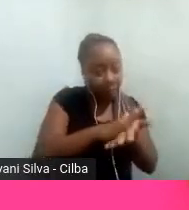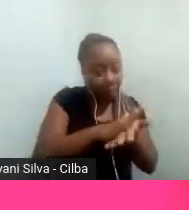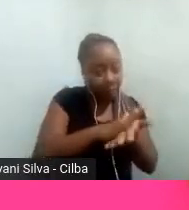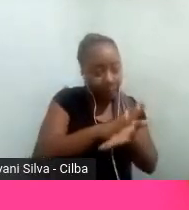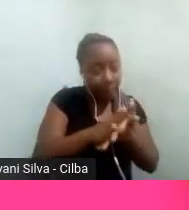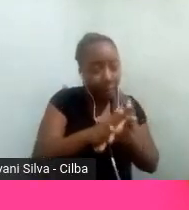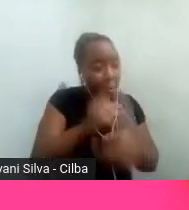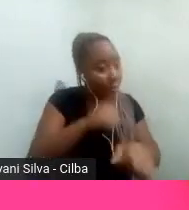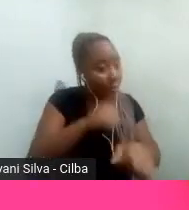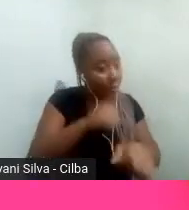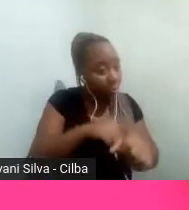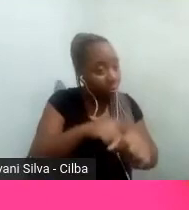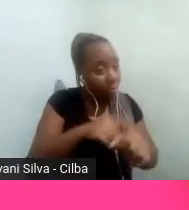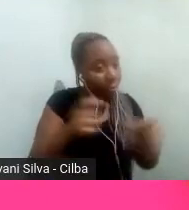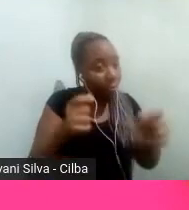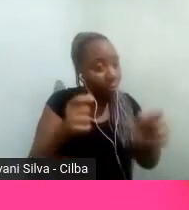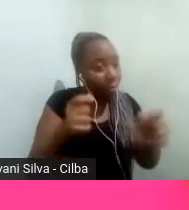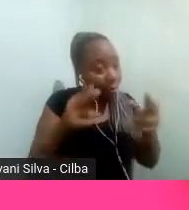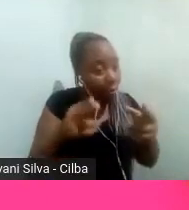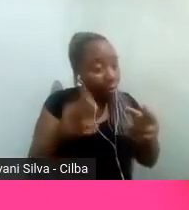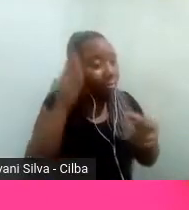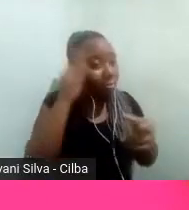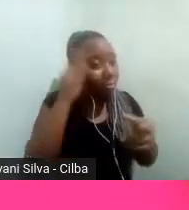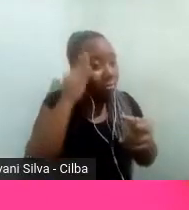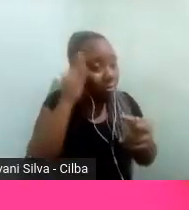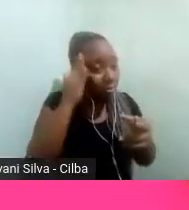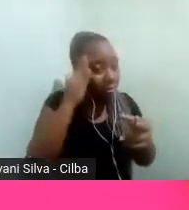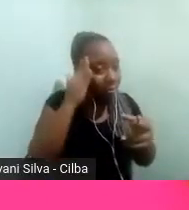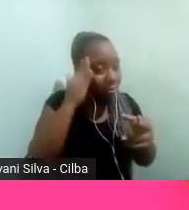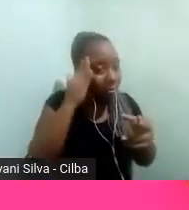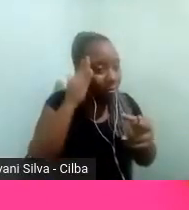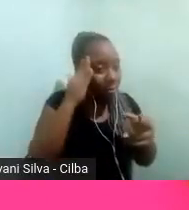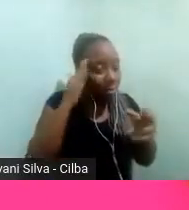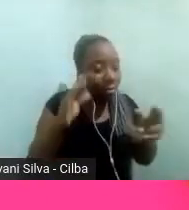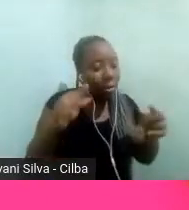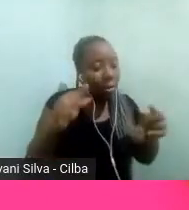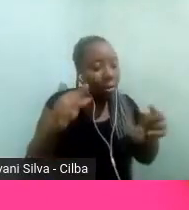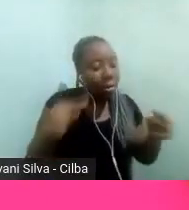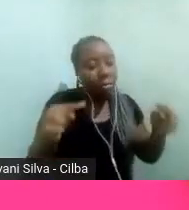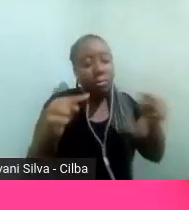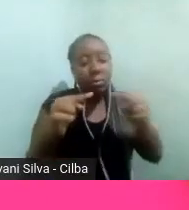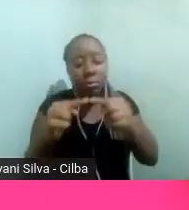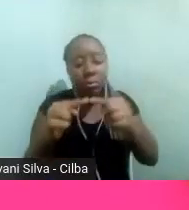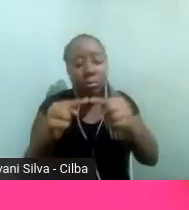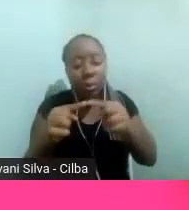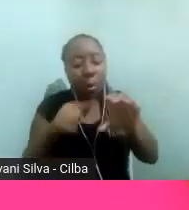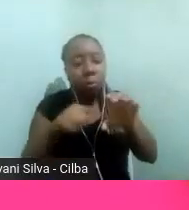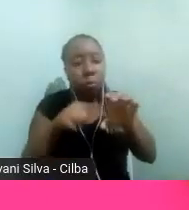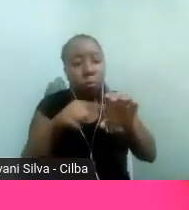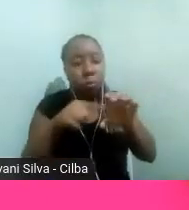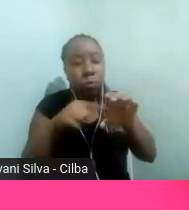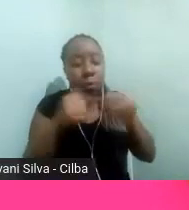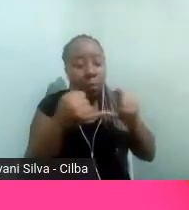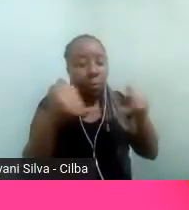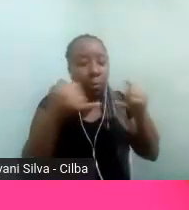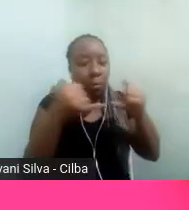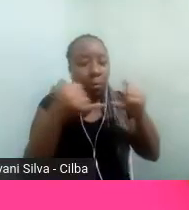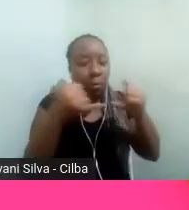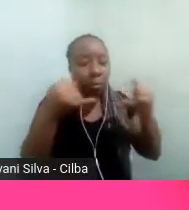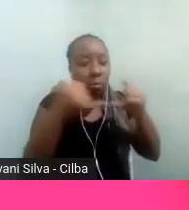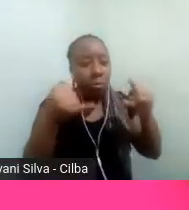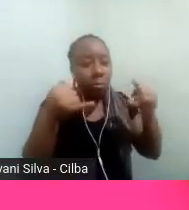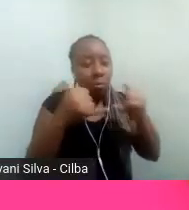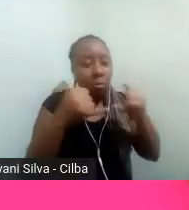nós sabemos que se nós ligarmos um motor no fio, ele